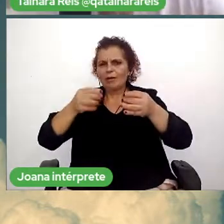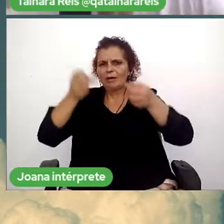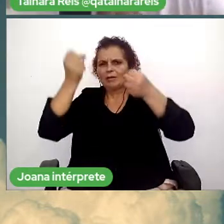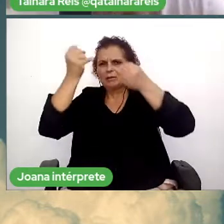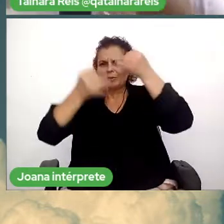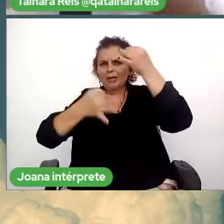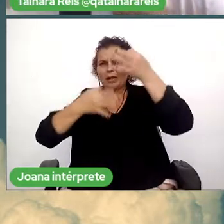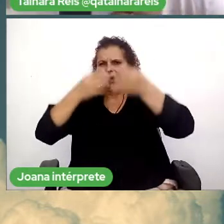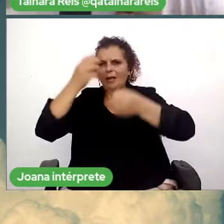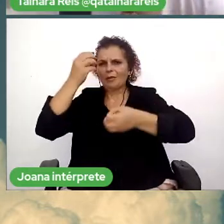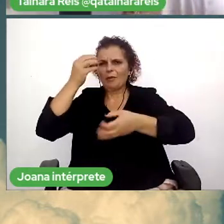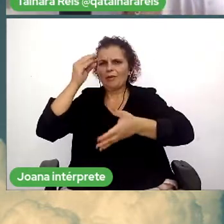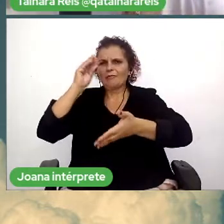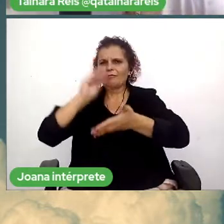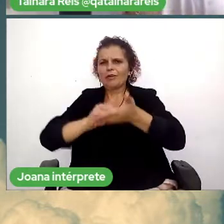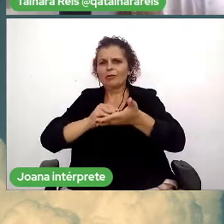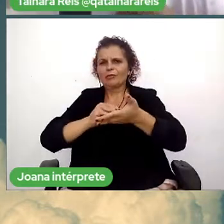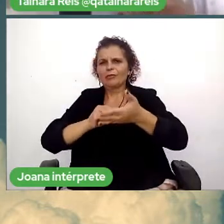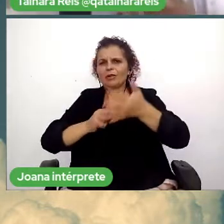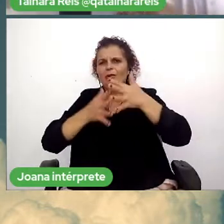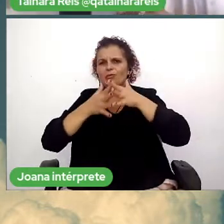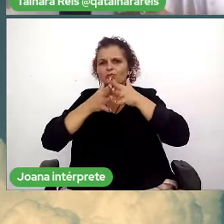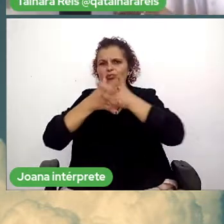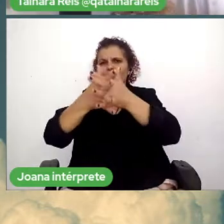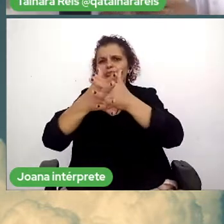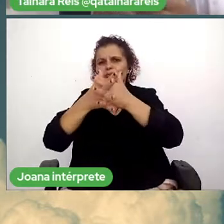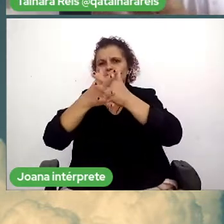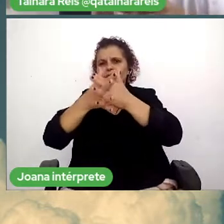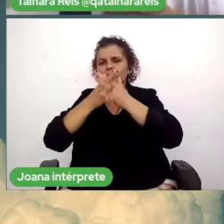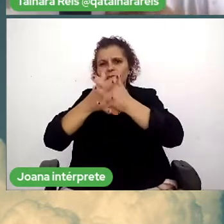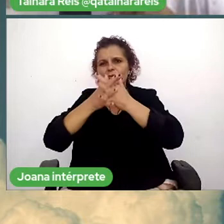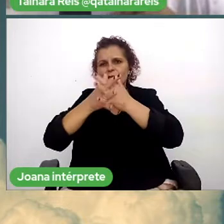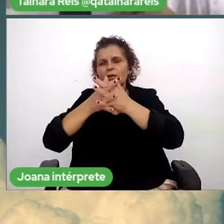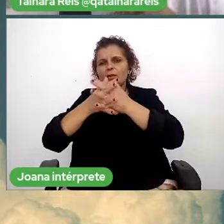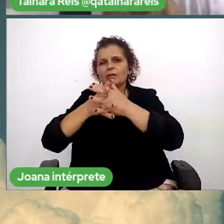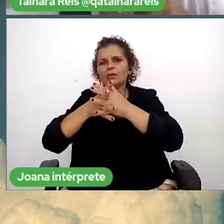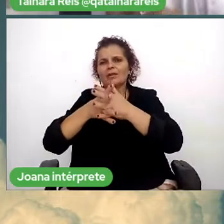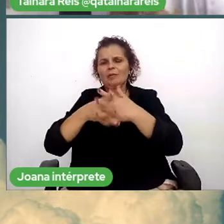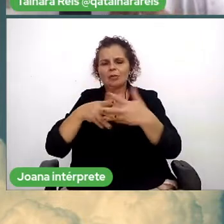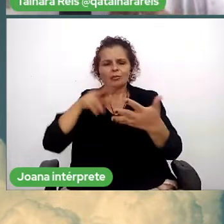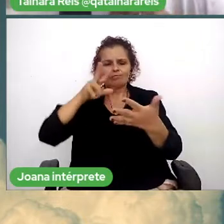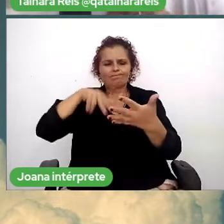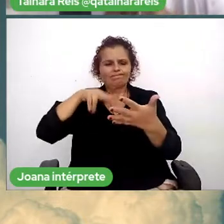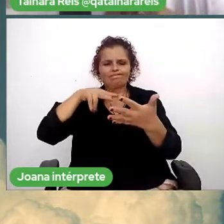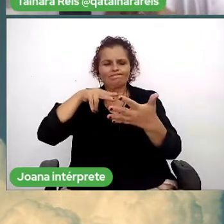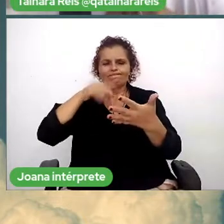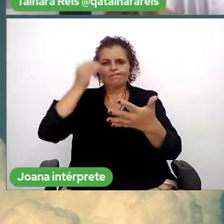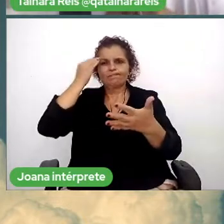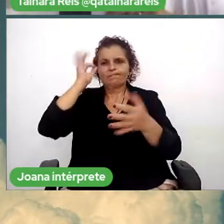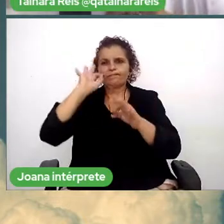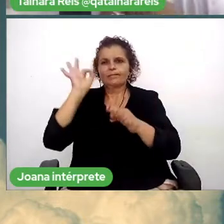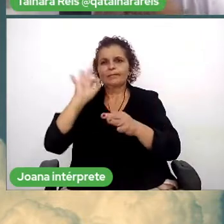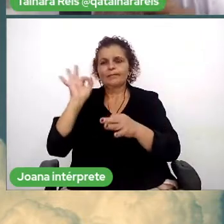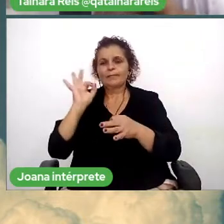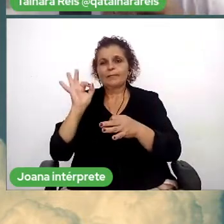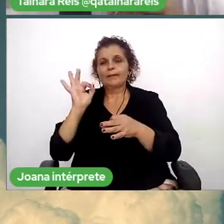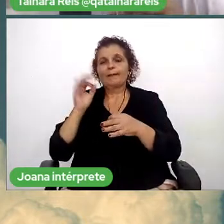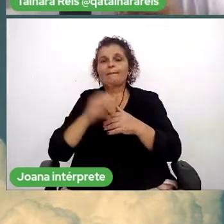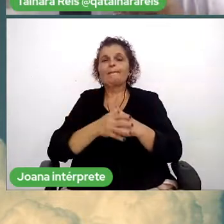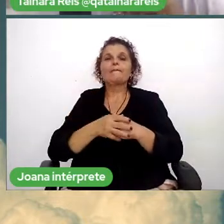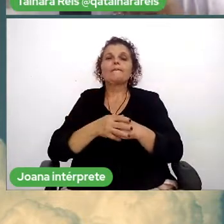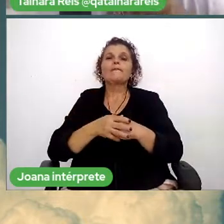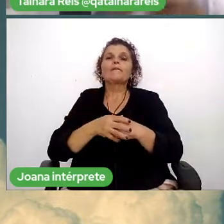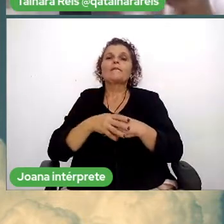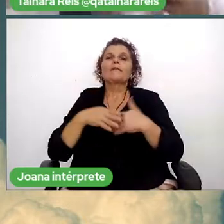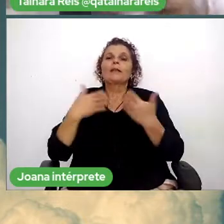E gerar uma certa confusão ali no entendimento de quem vai trabalhar naquela tarefa. Então, digamos,